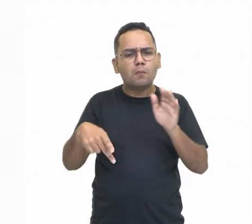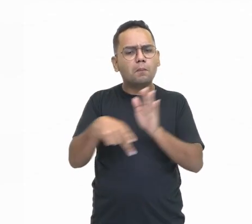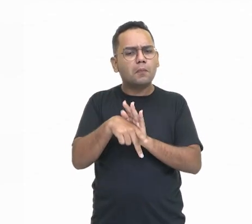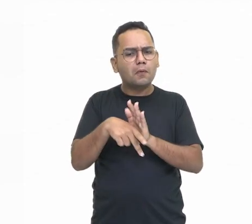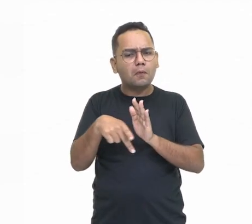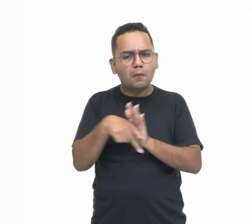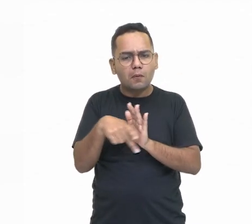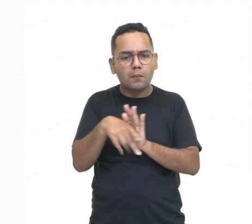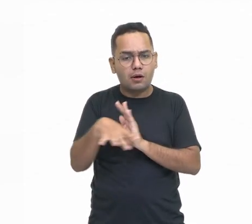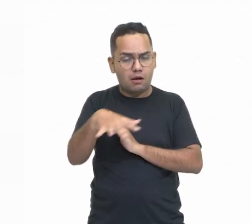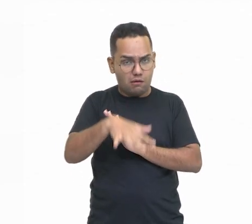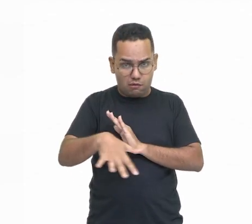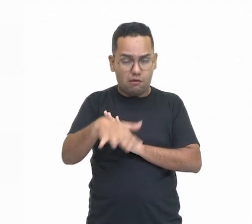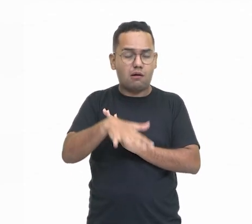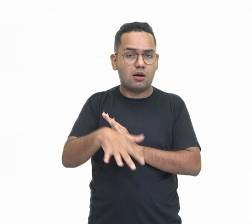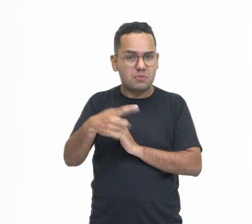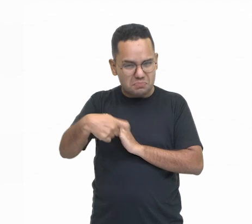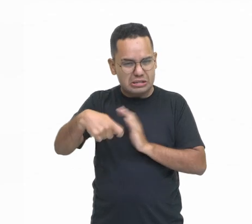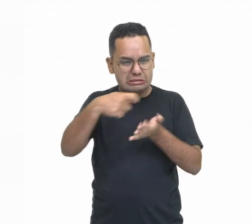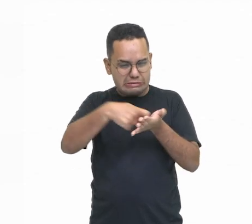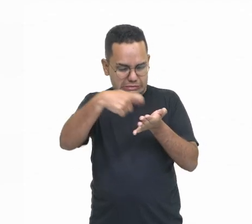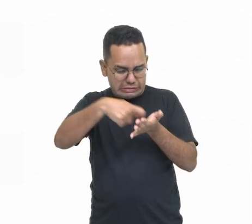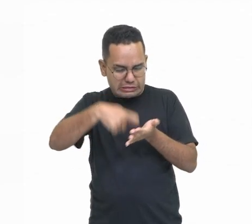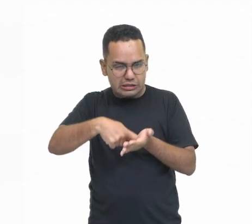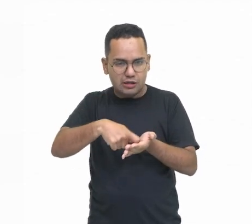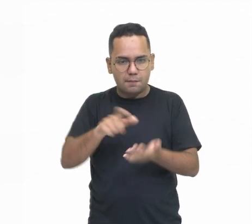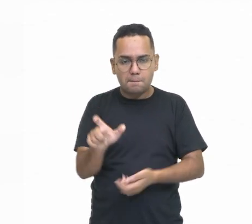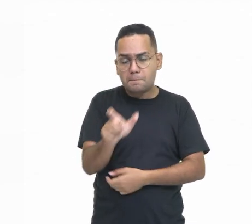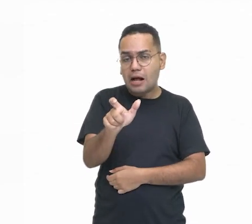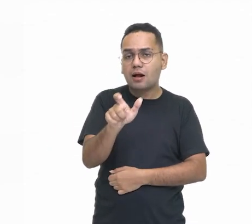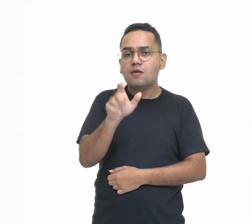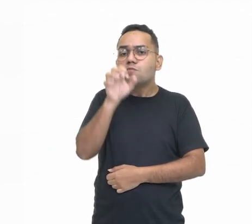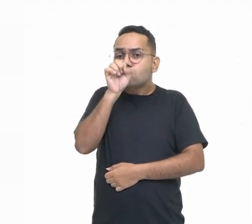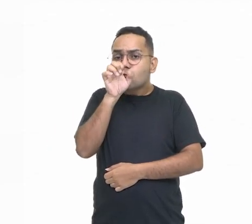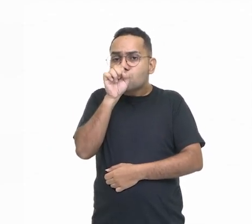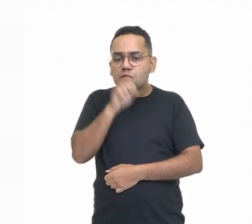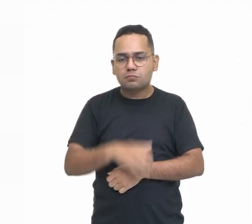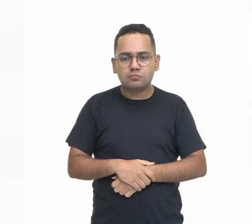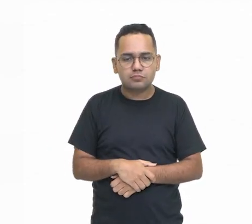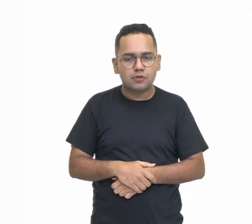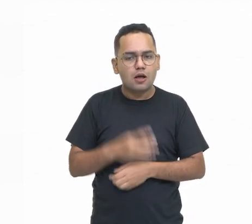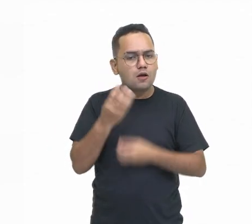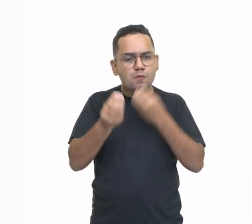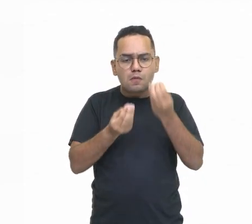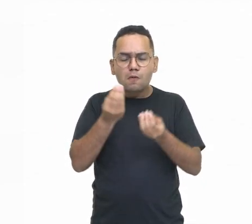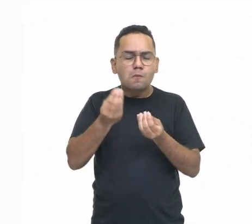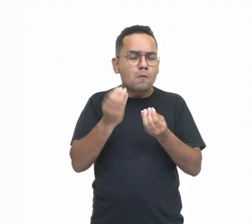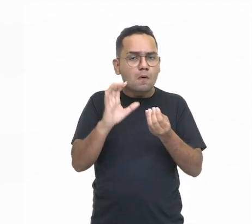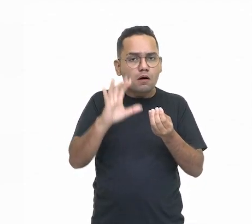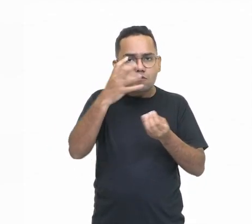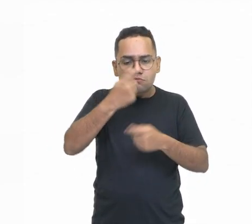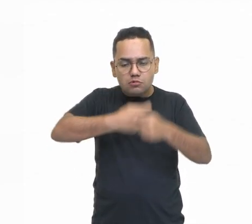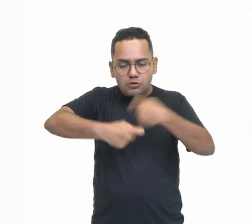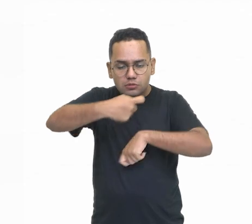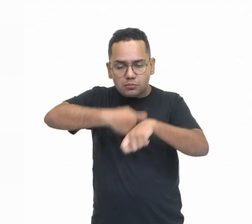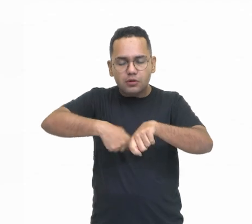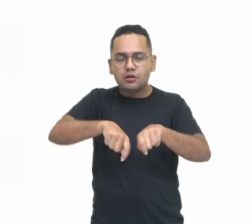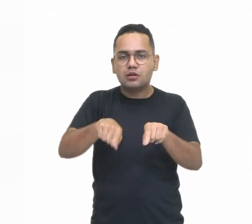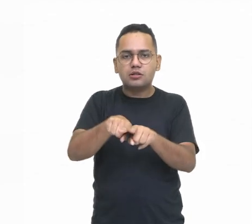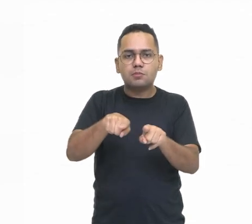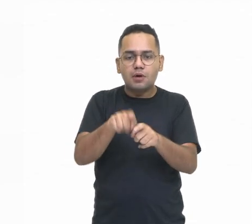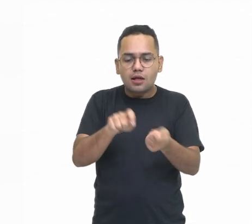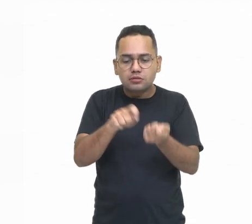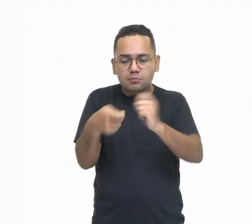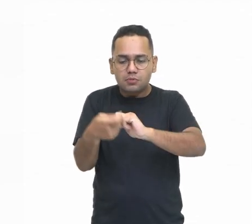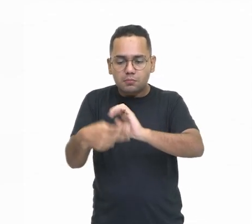da economia e principalmente da questão do desenvolvimento, né, e da adaptação